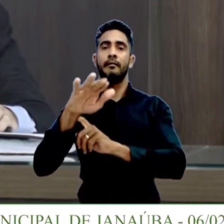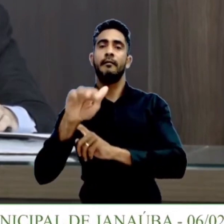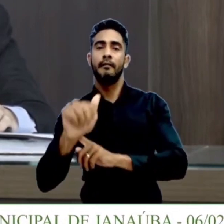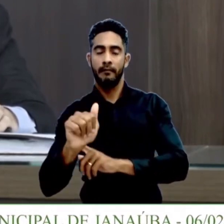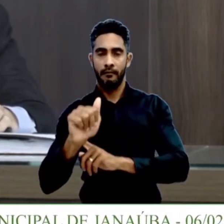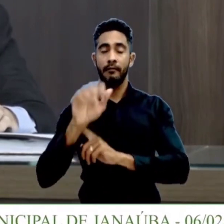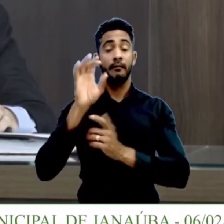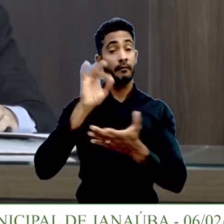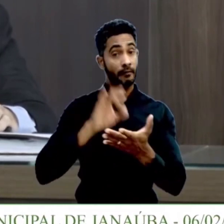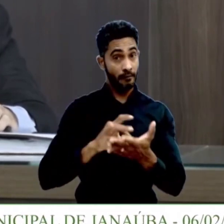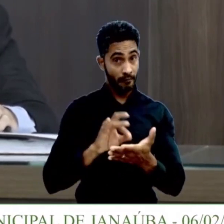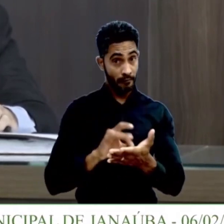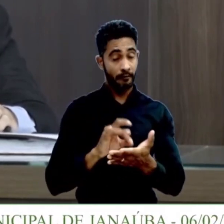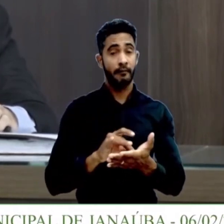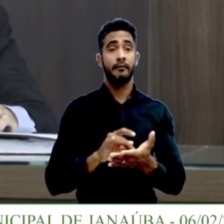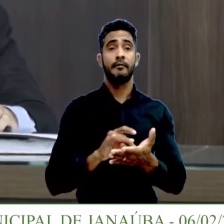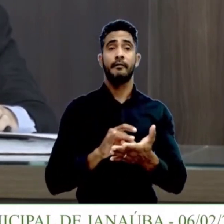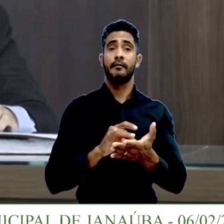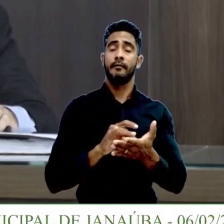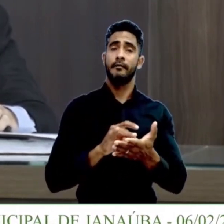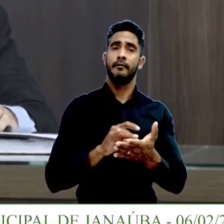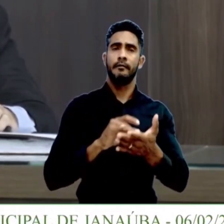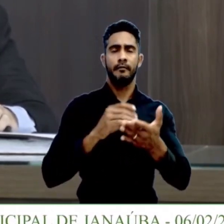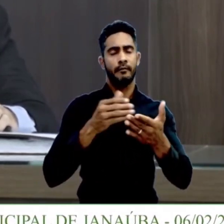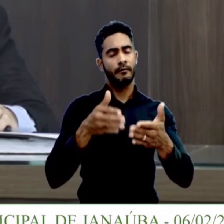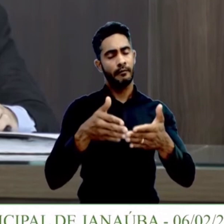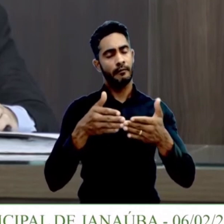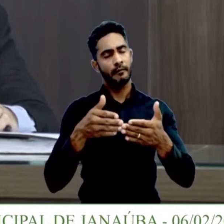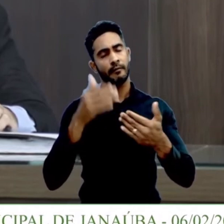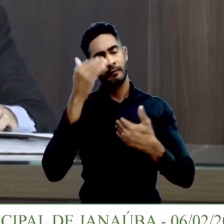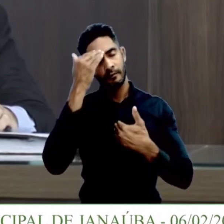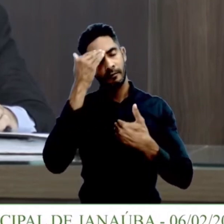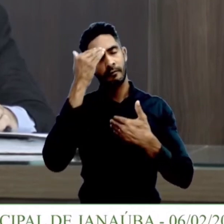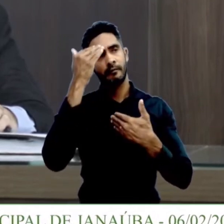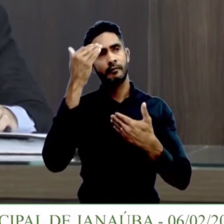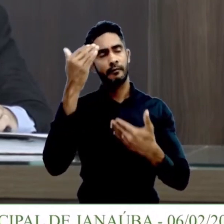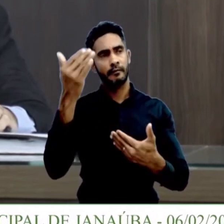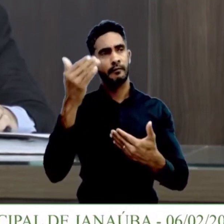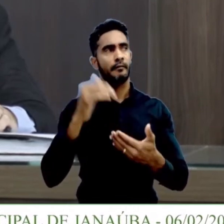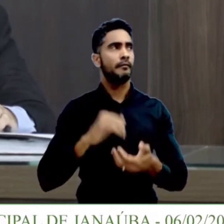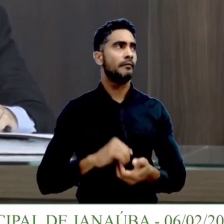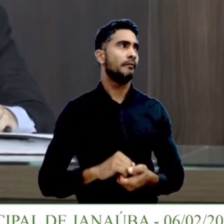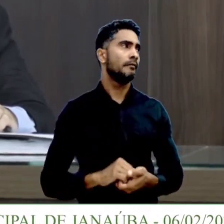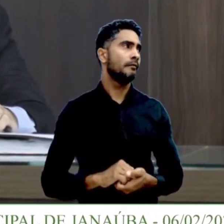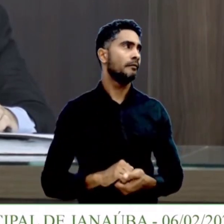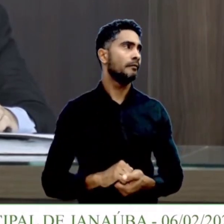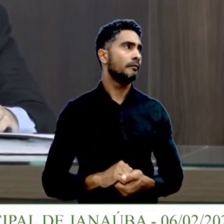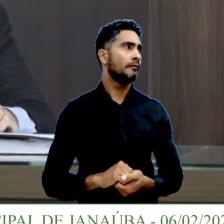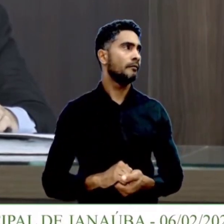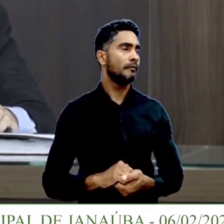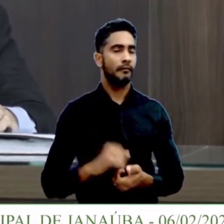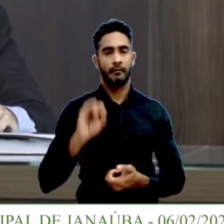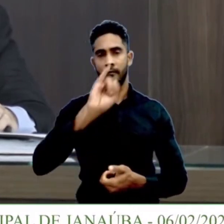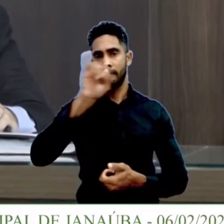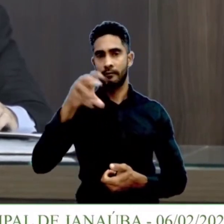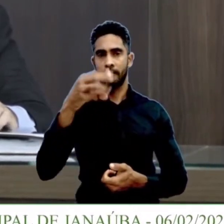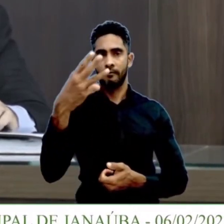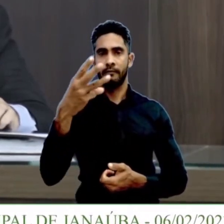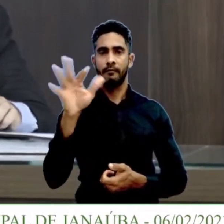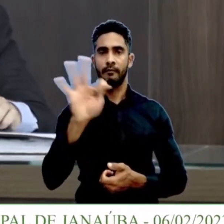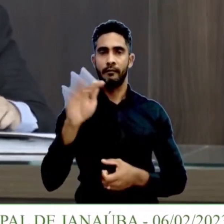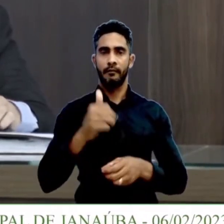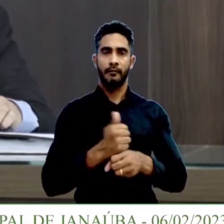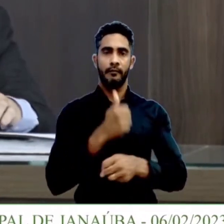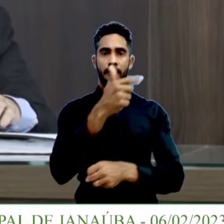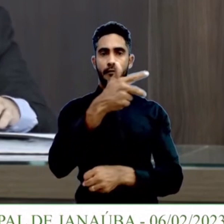certeza de contar com vosso pronto atendimento, antecipo votos de estima e elevada consideração. Janaúba, 3 de